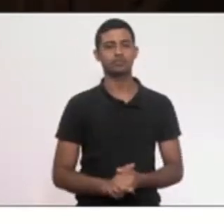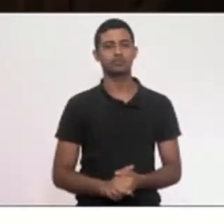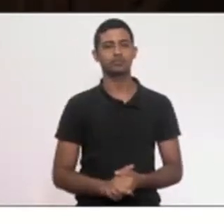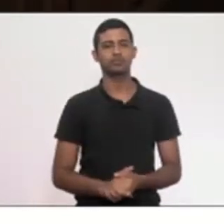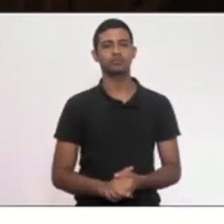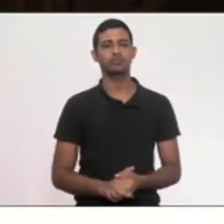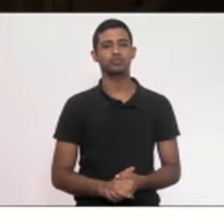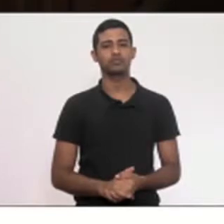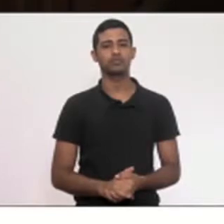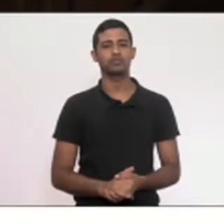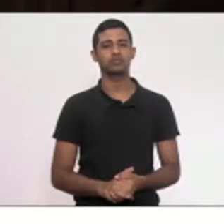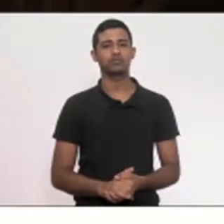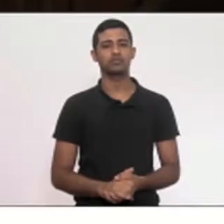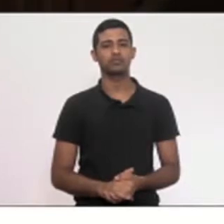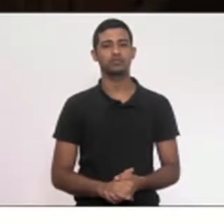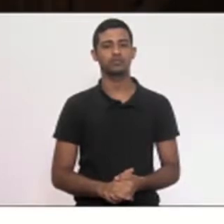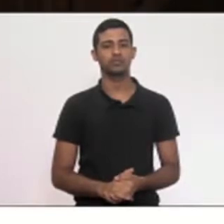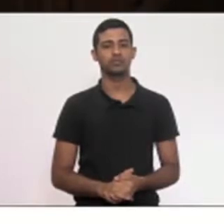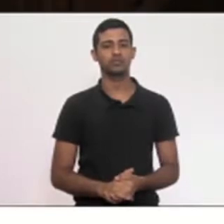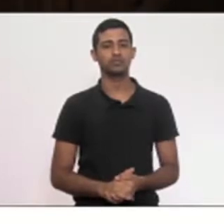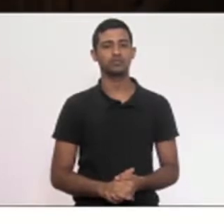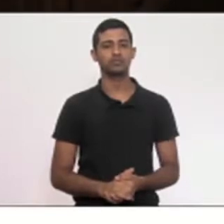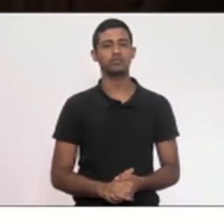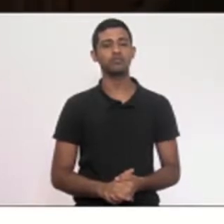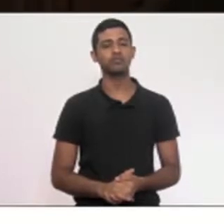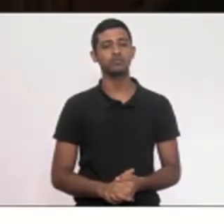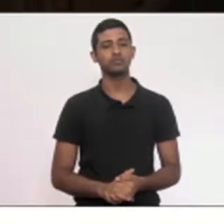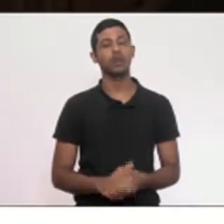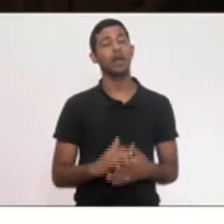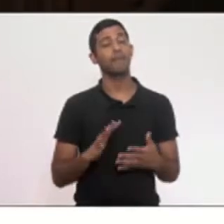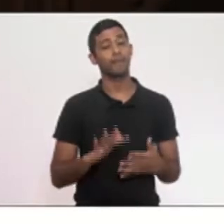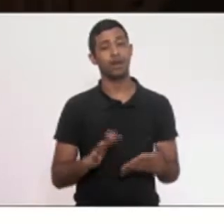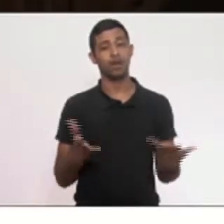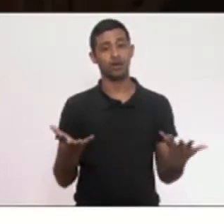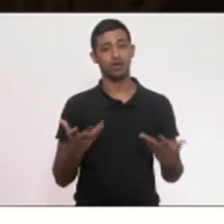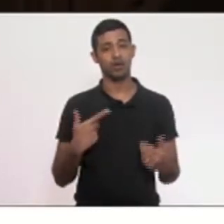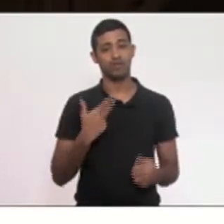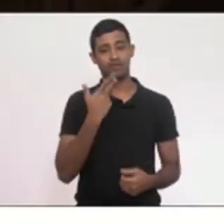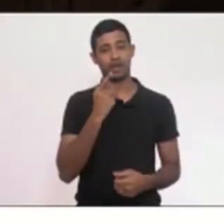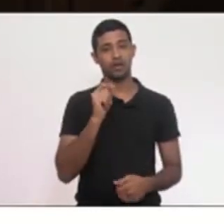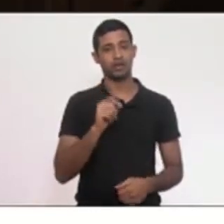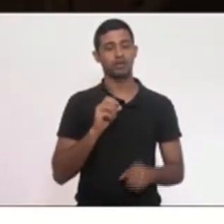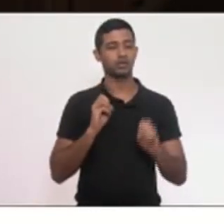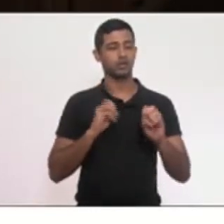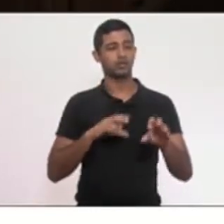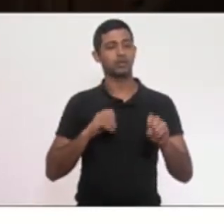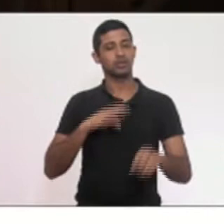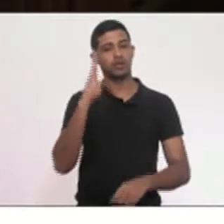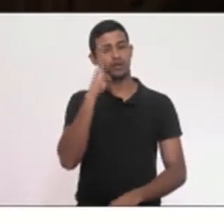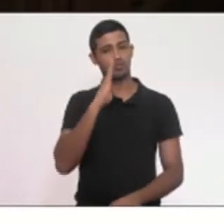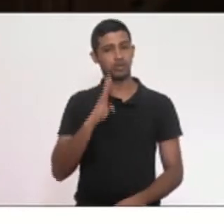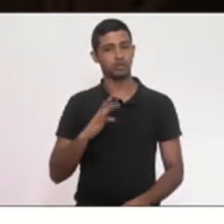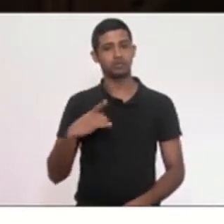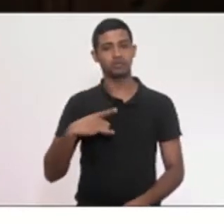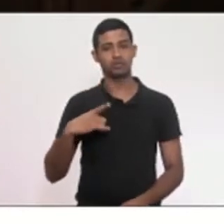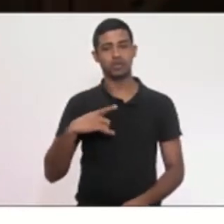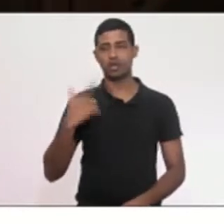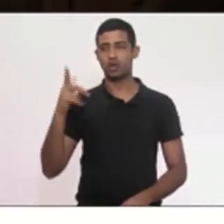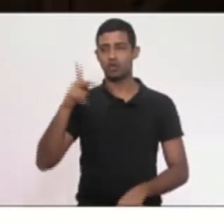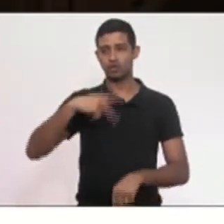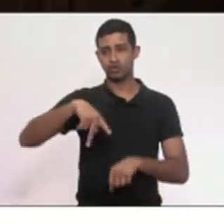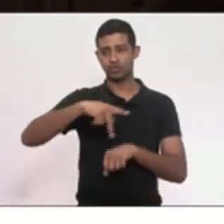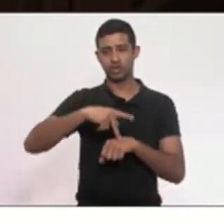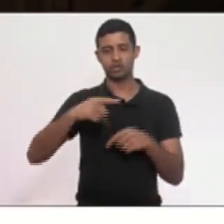tribuna e volto a dar ao falar do financiamento da educação no Brasil... 1 minuto para concluir. Foi o exemplo para falar de um país com outro modelo